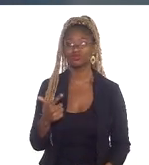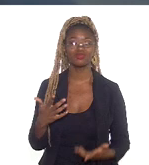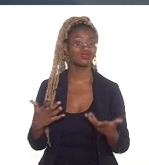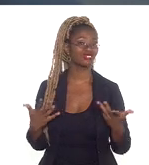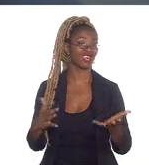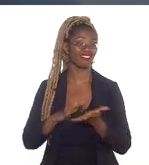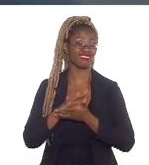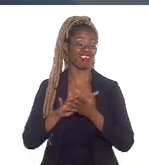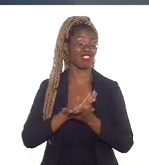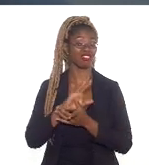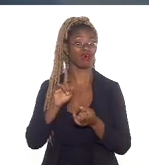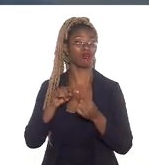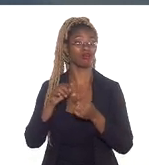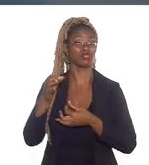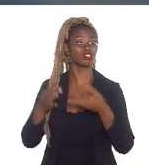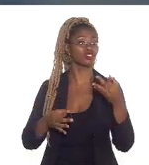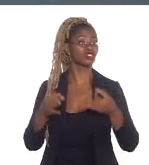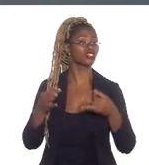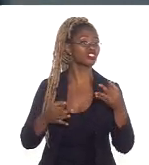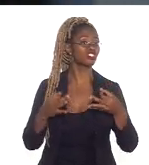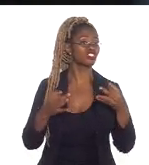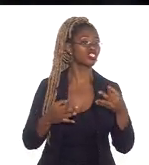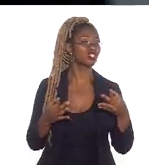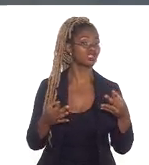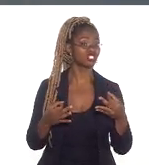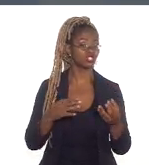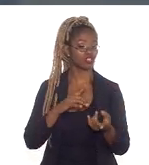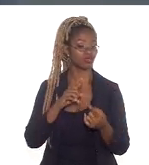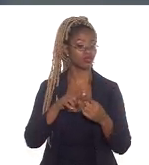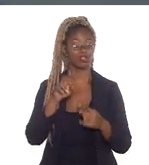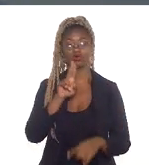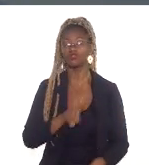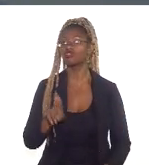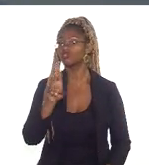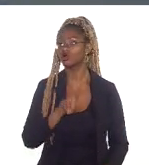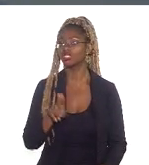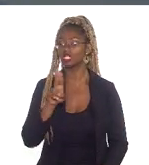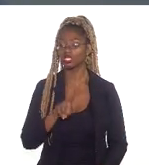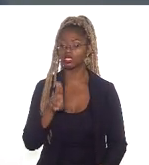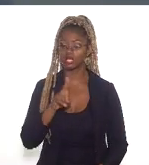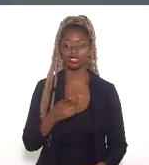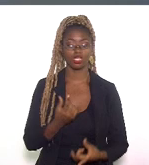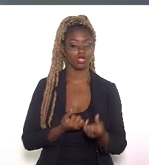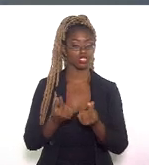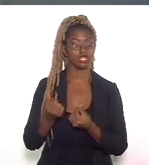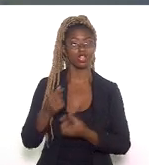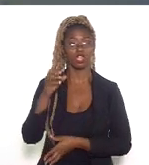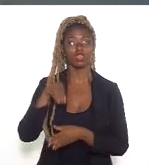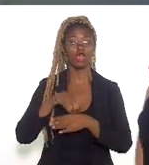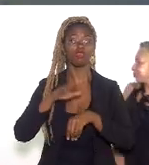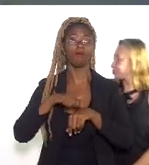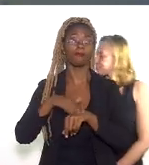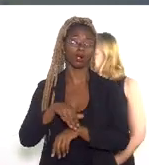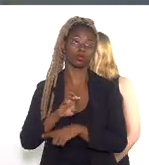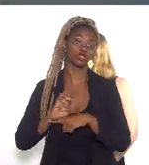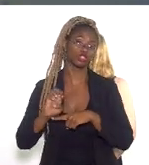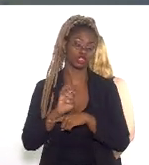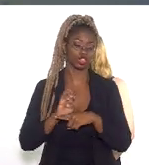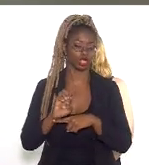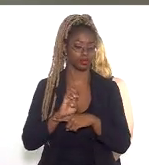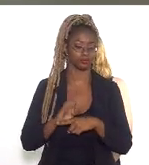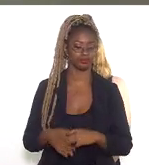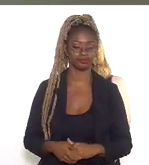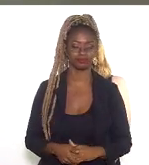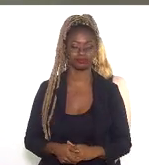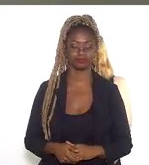arcabouço jurídico que trate da utilização desse recurso dentro do próprio Estado. Antes